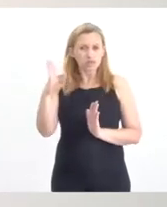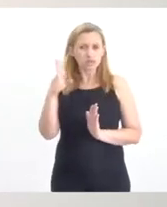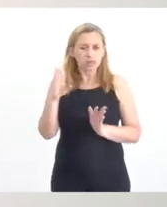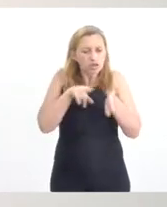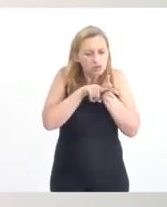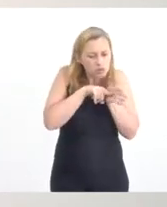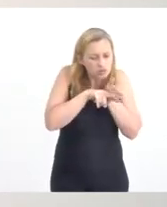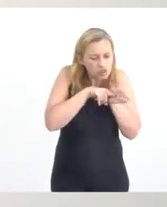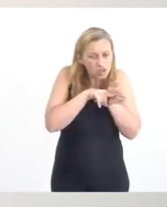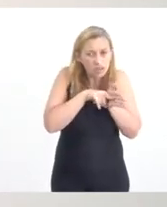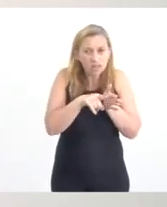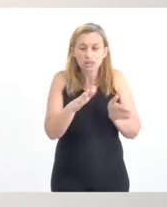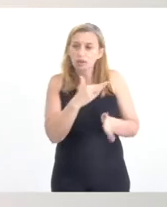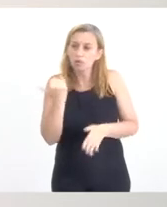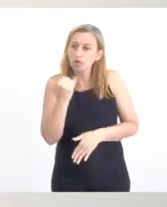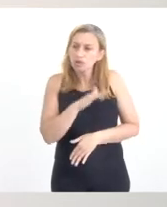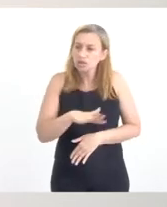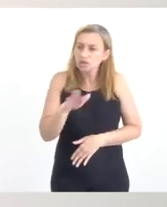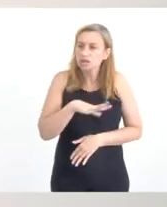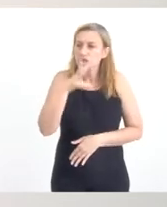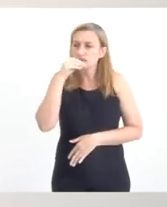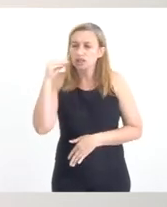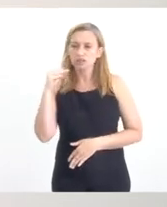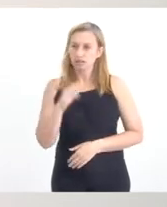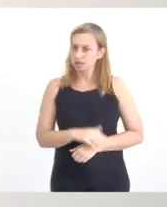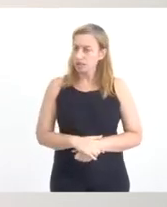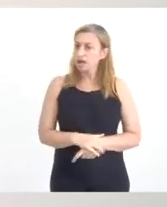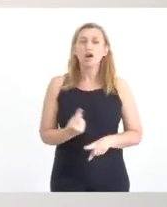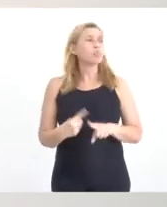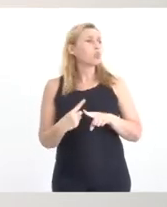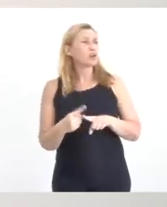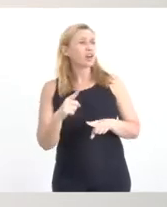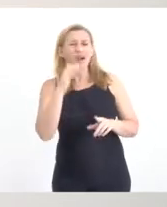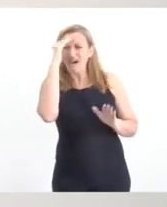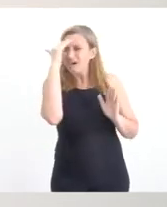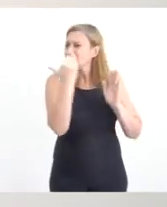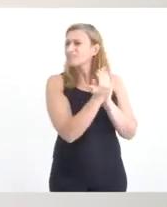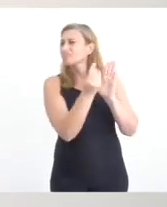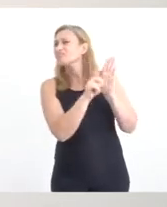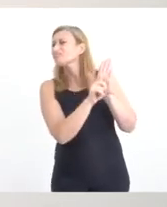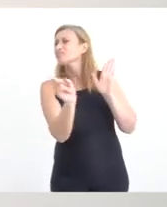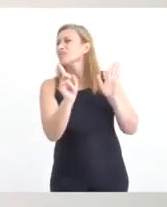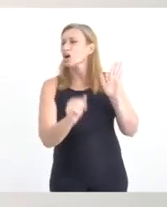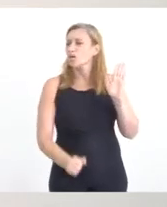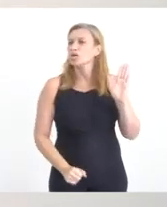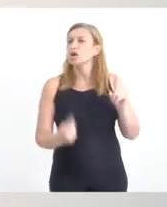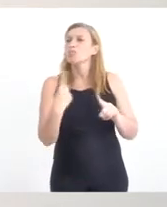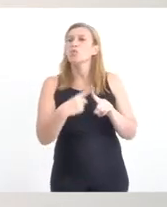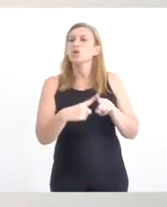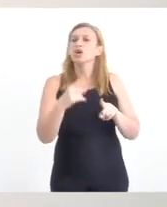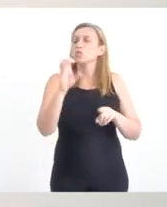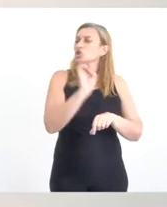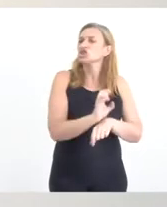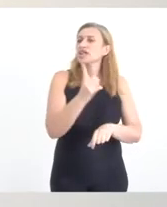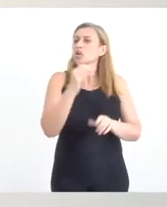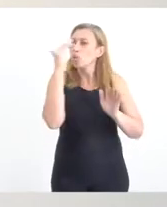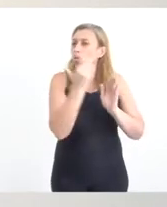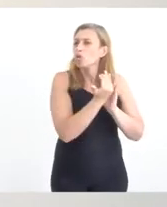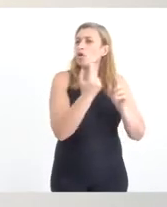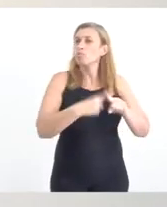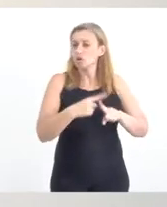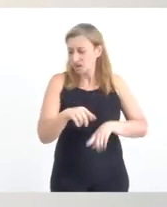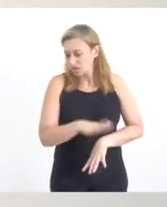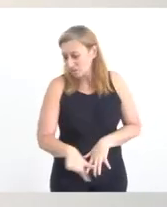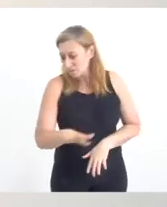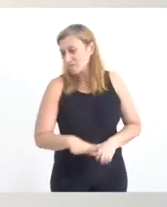na investigação de assassinatos de crianças e adolescentes Por que que ela não é cumprida por quê que esse estado é tão Nisso porque são